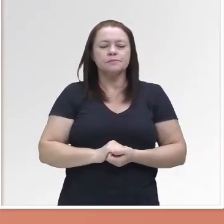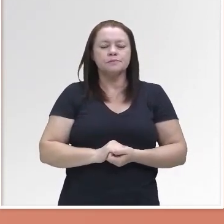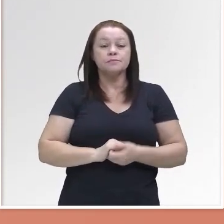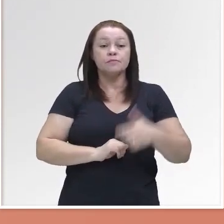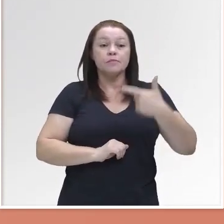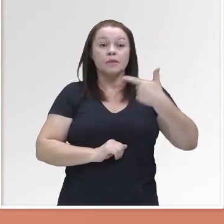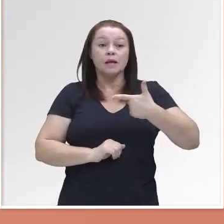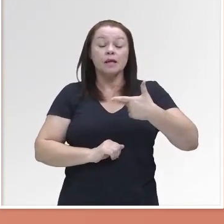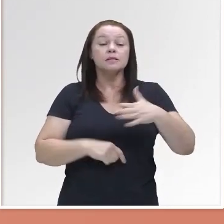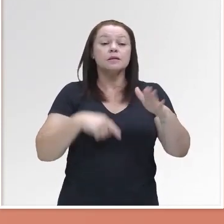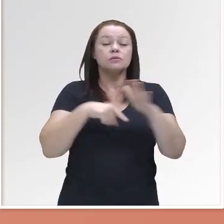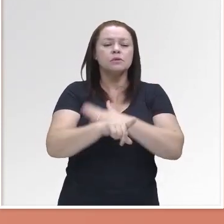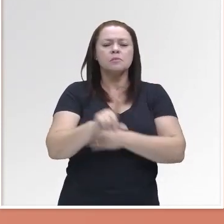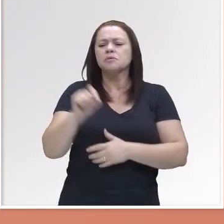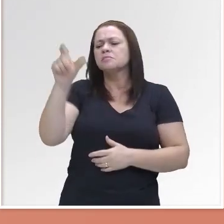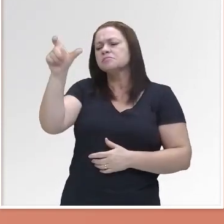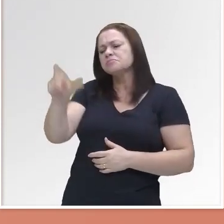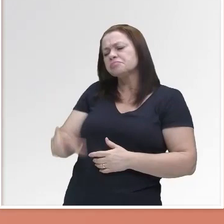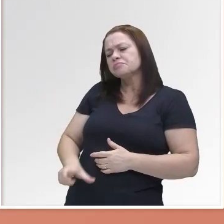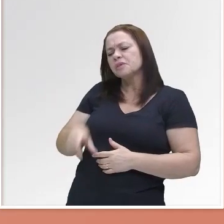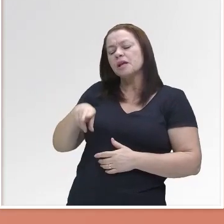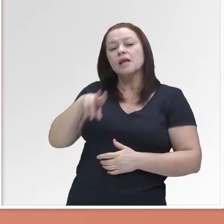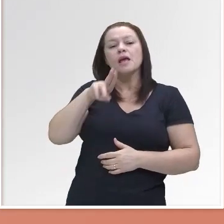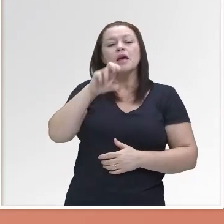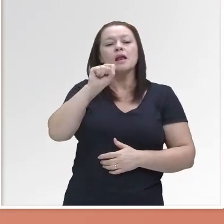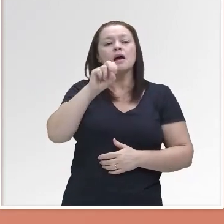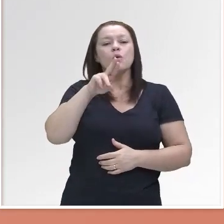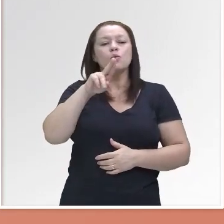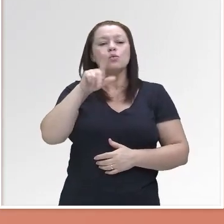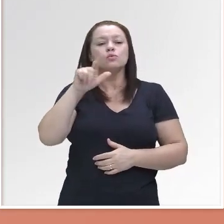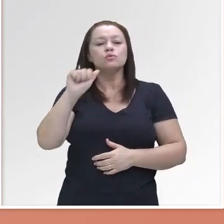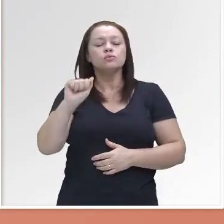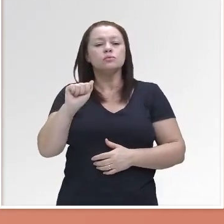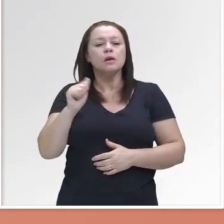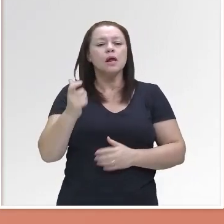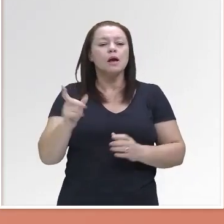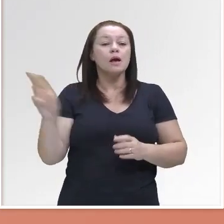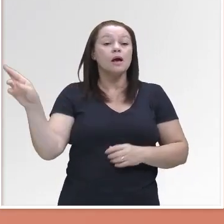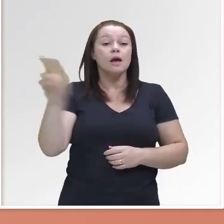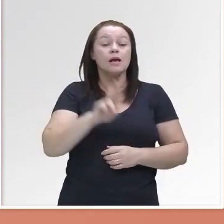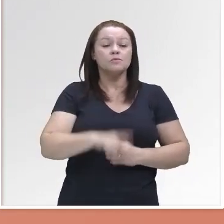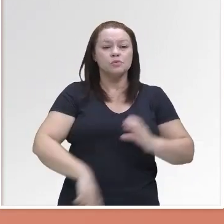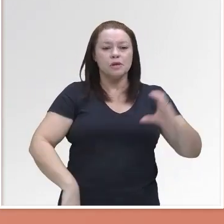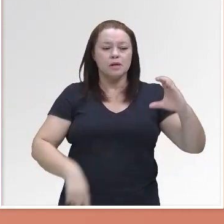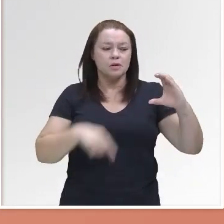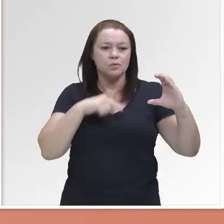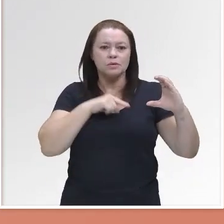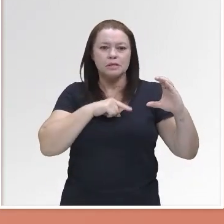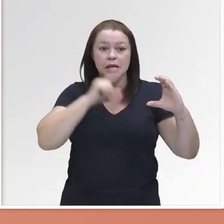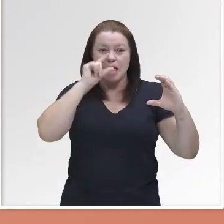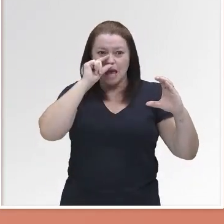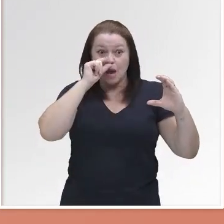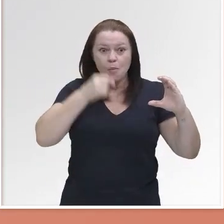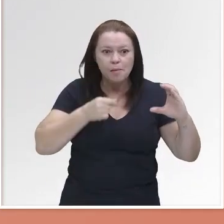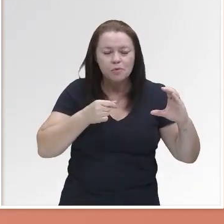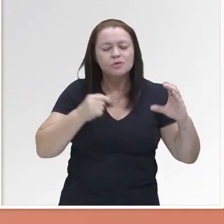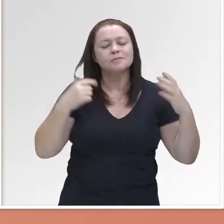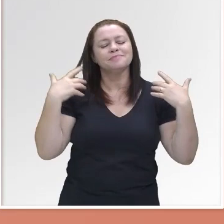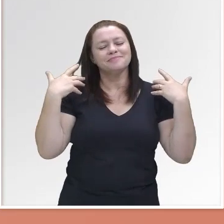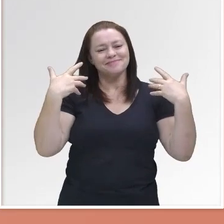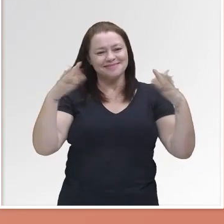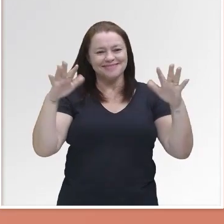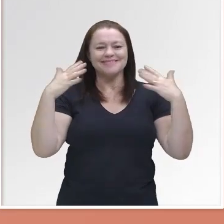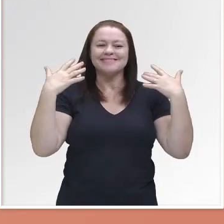Quem era Úrsula? Quem respondeu letra C, uma bruxa, está de parabéns.